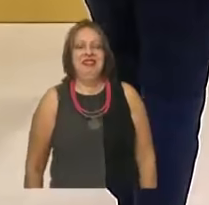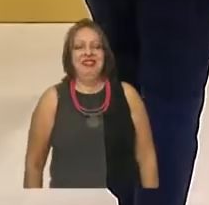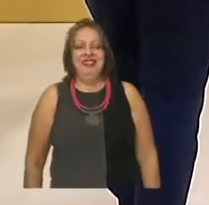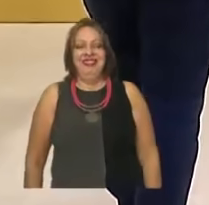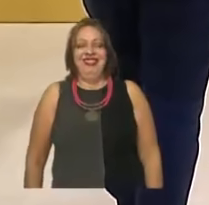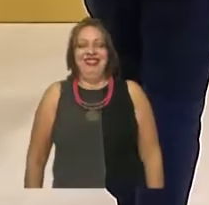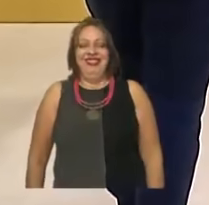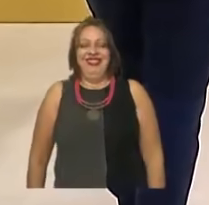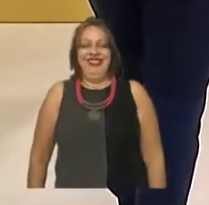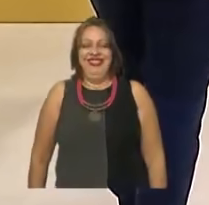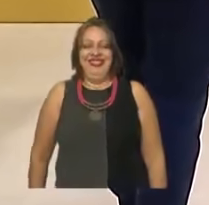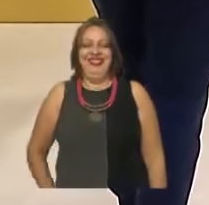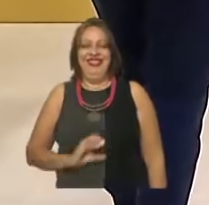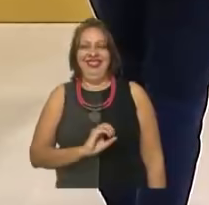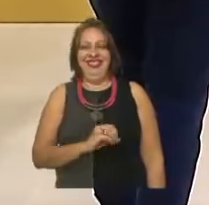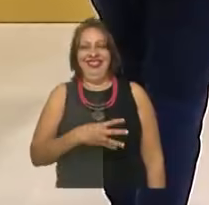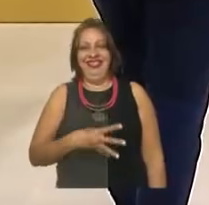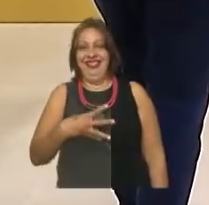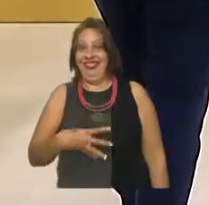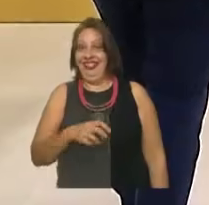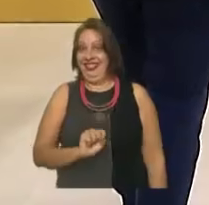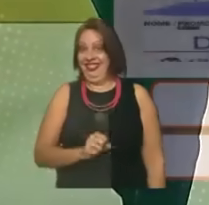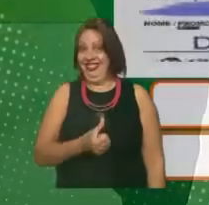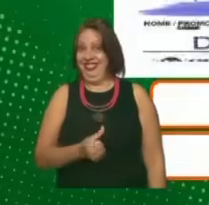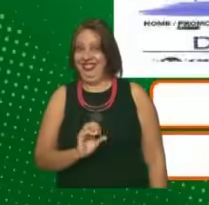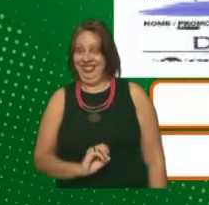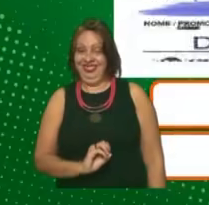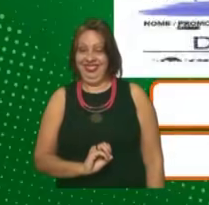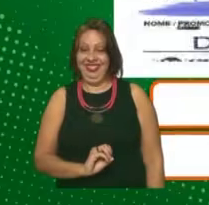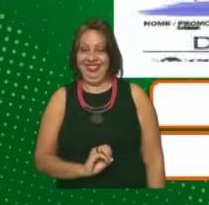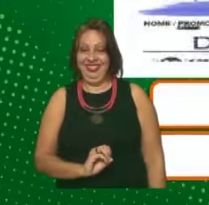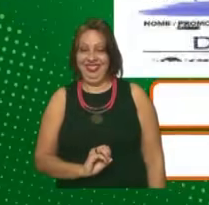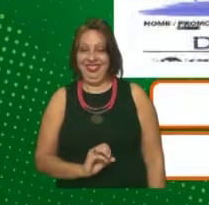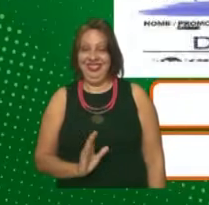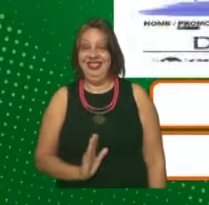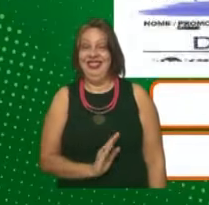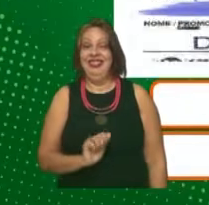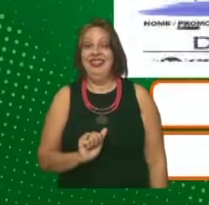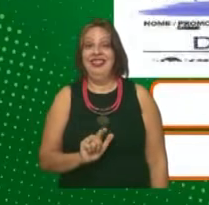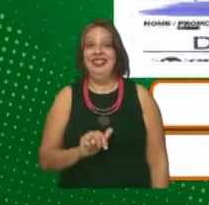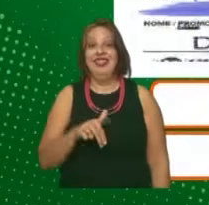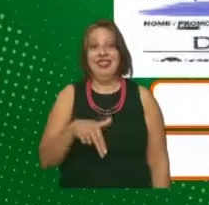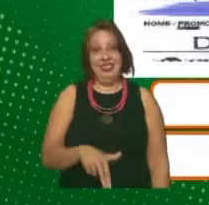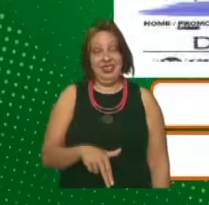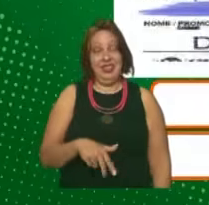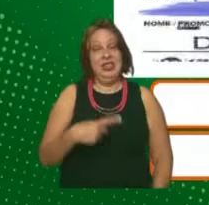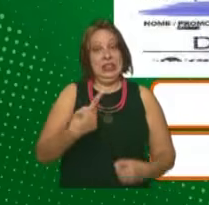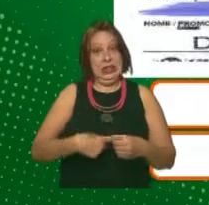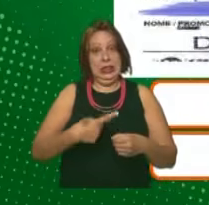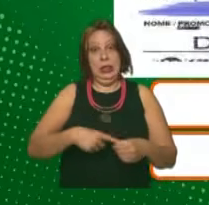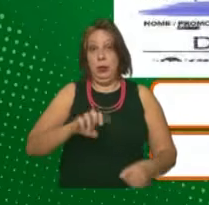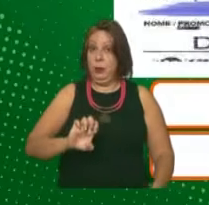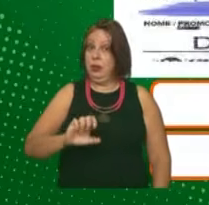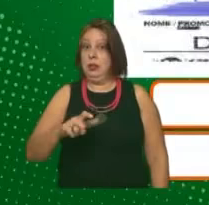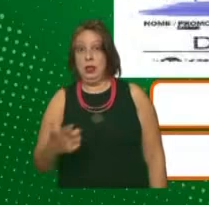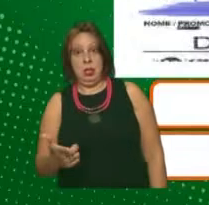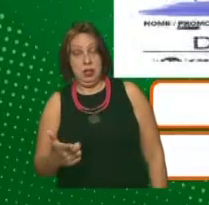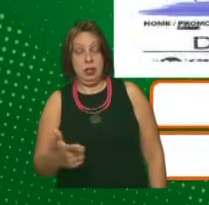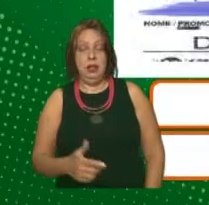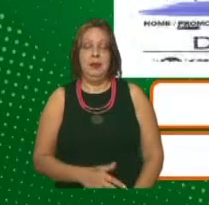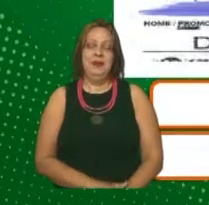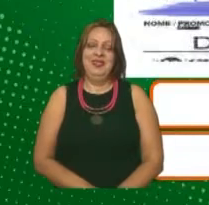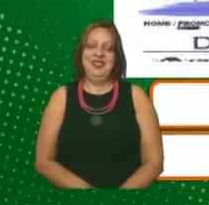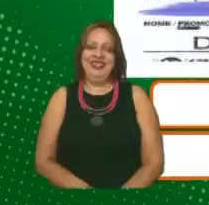agora. R$500, 044860, Alan dos Santos Lima, é de Estância, adquiriu